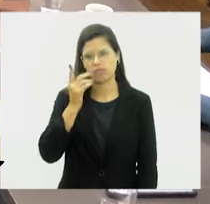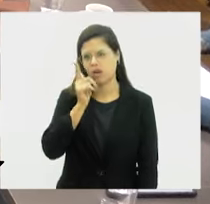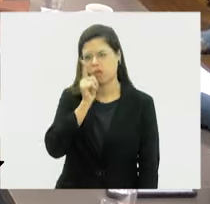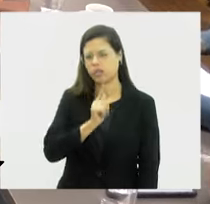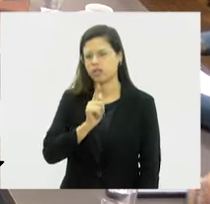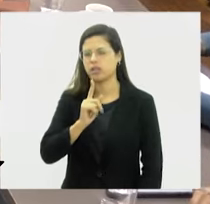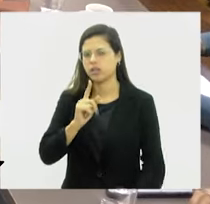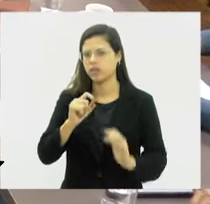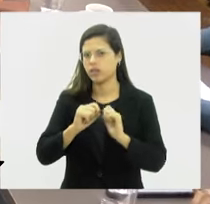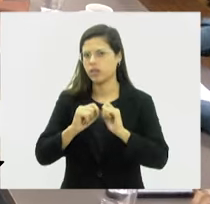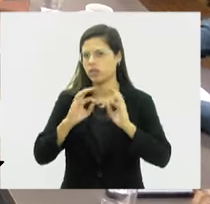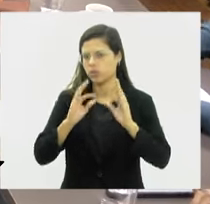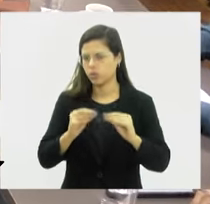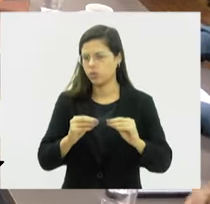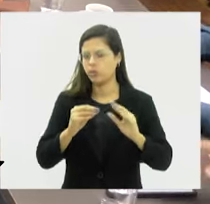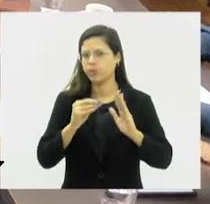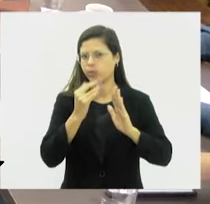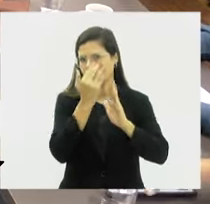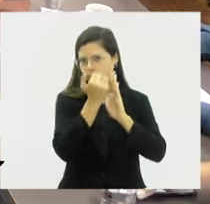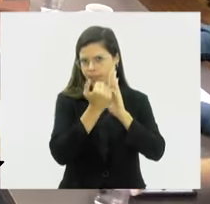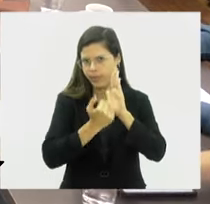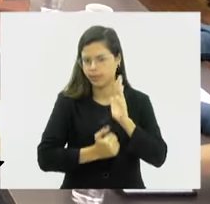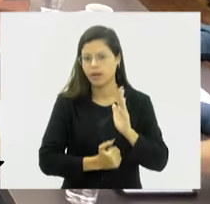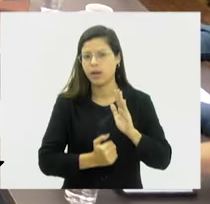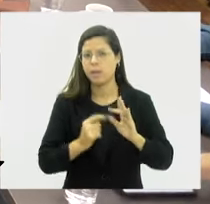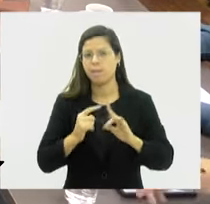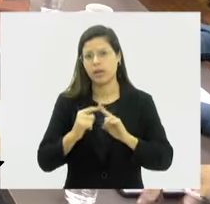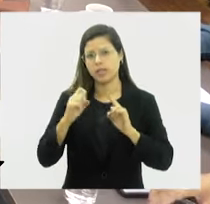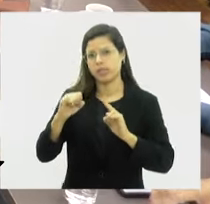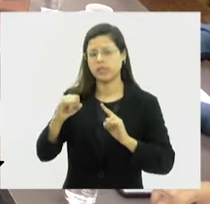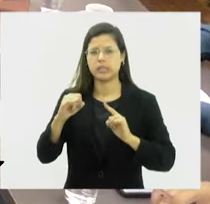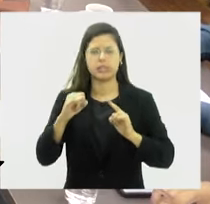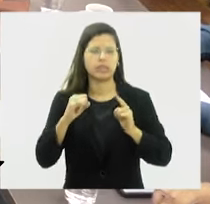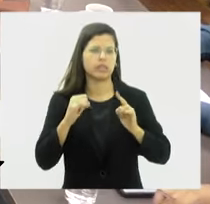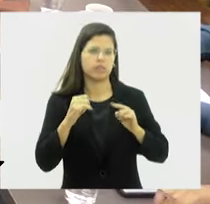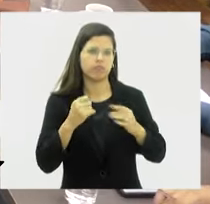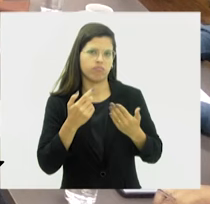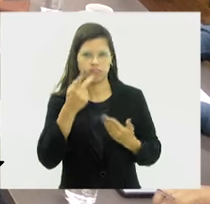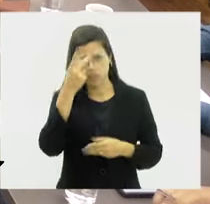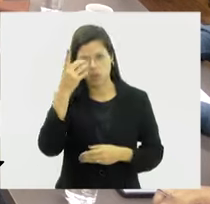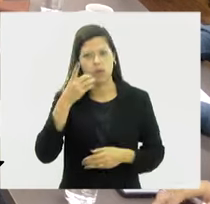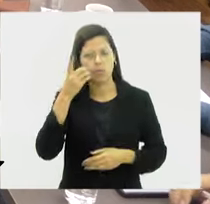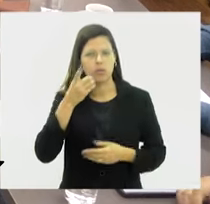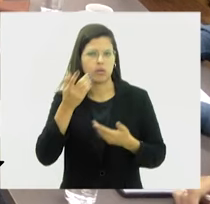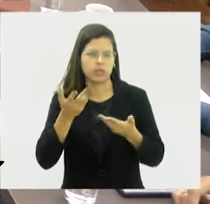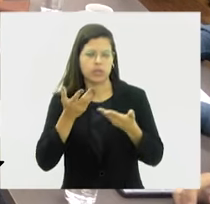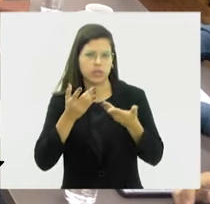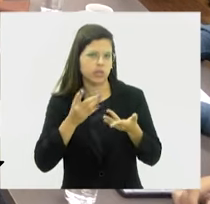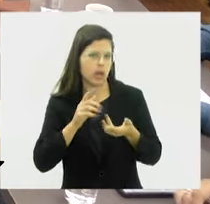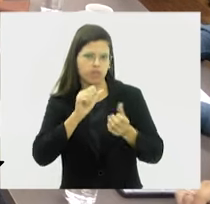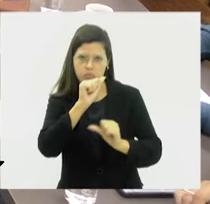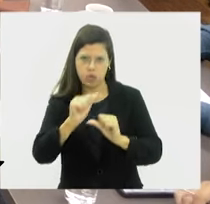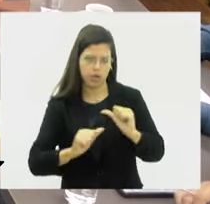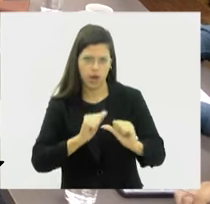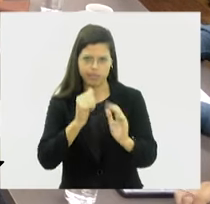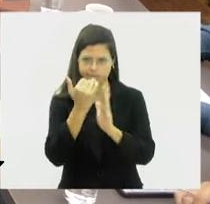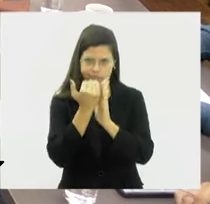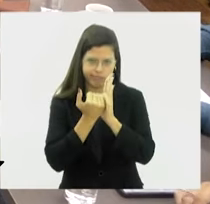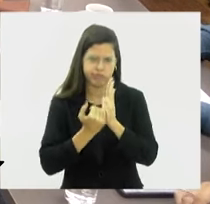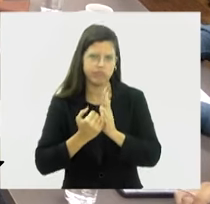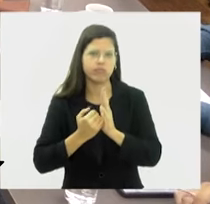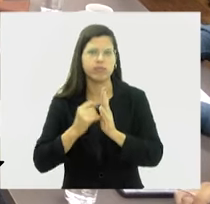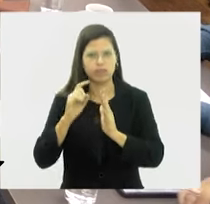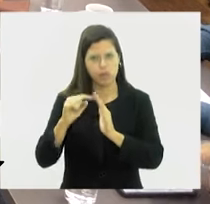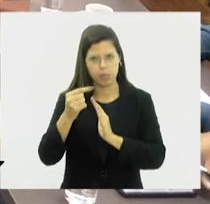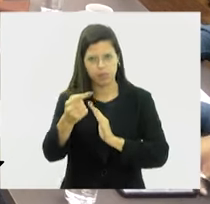toda, mas se algum colega quiser fazer uma inversão da pauta, mais para frente a gente faz.